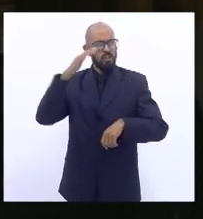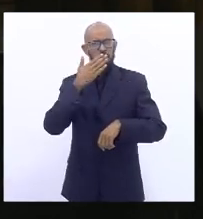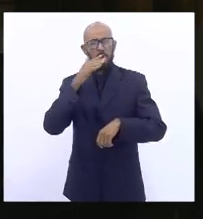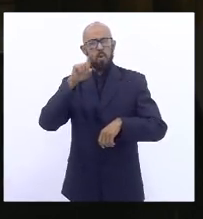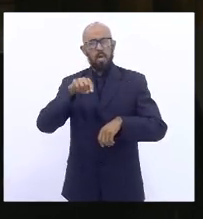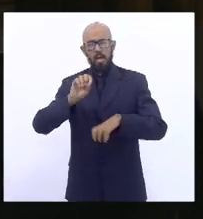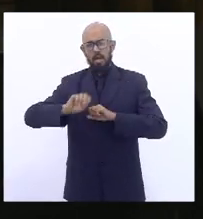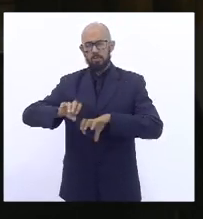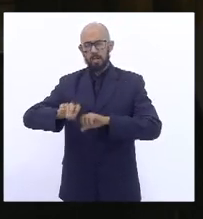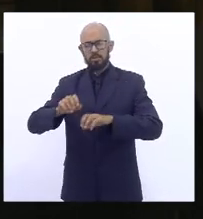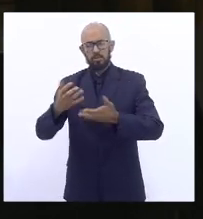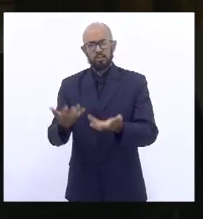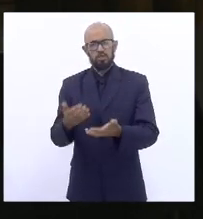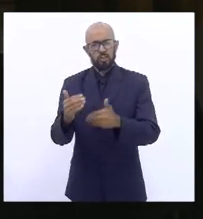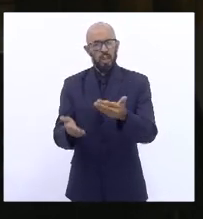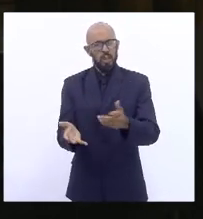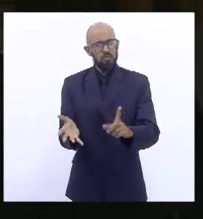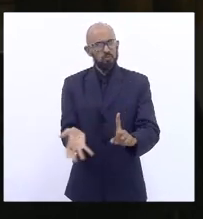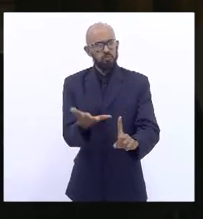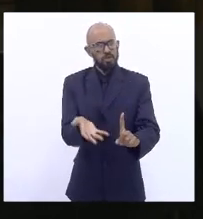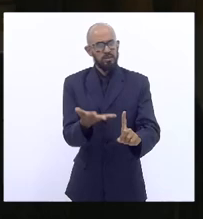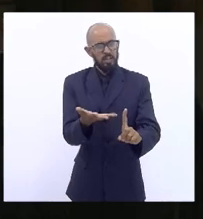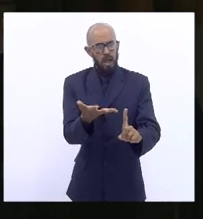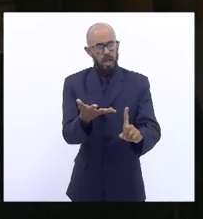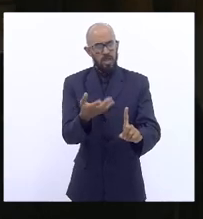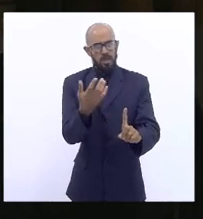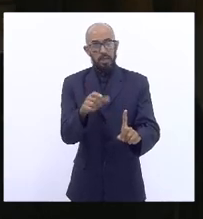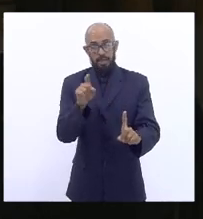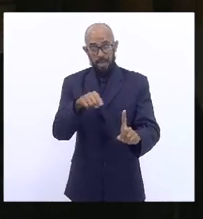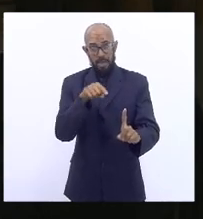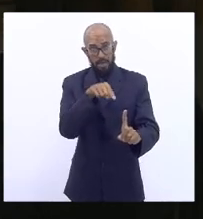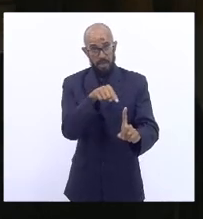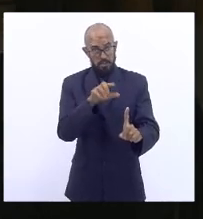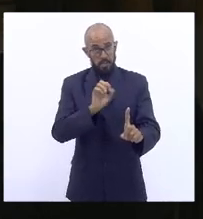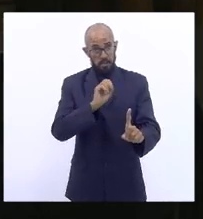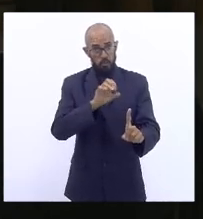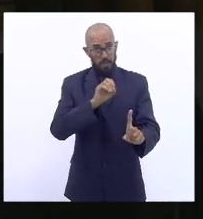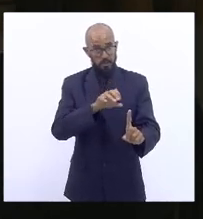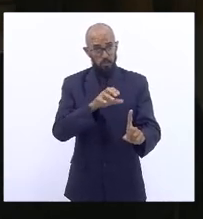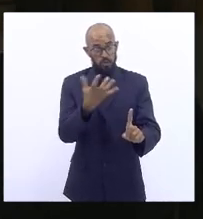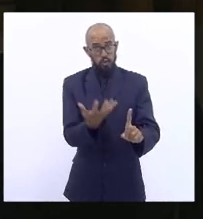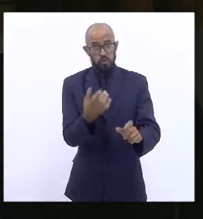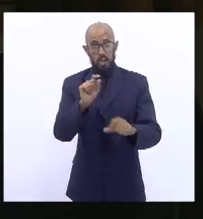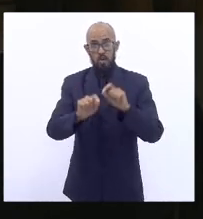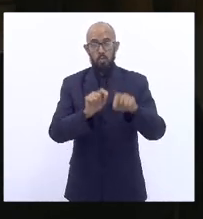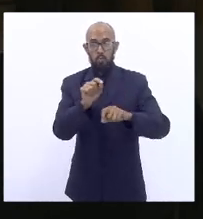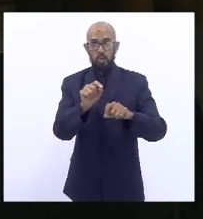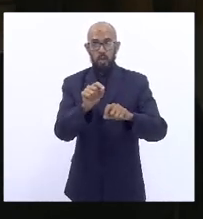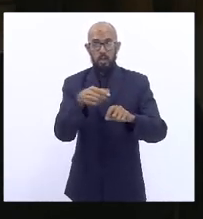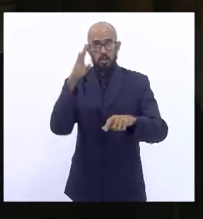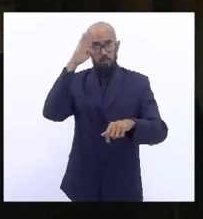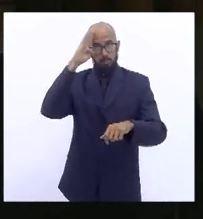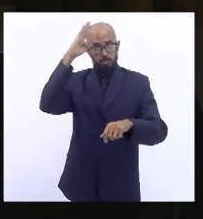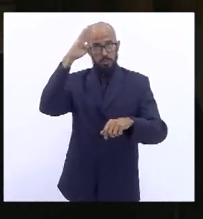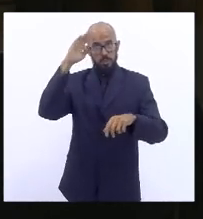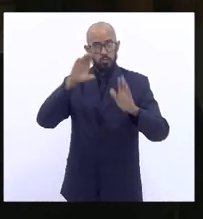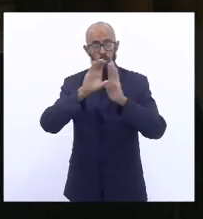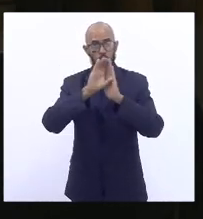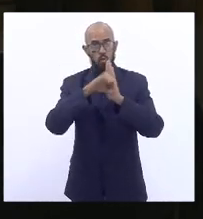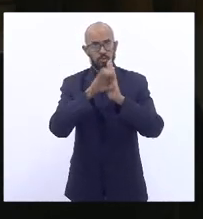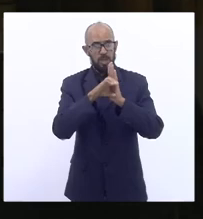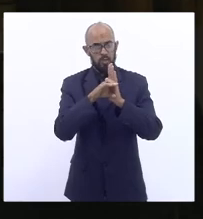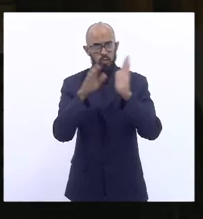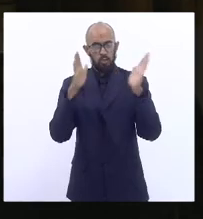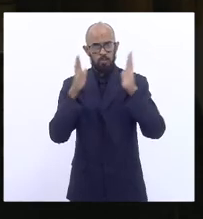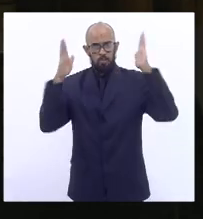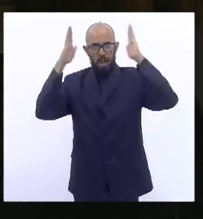quer promover, que a gente quer defender. E essa educação, a campanha traz um princípio fundamental, um conceito que o Papa Francisco